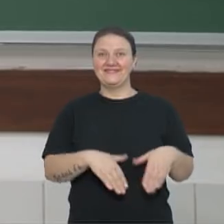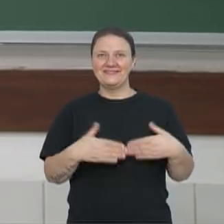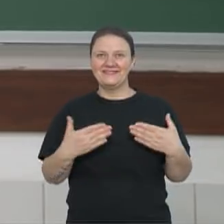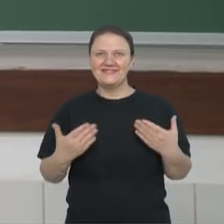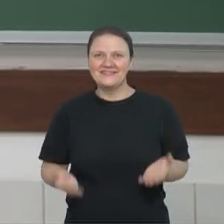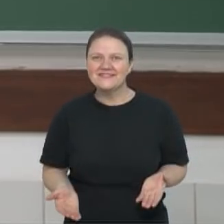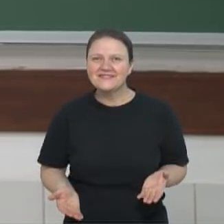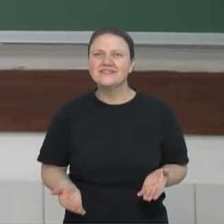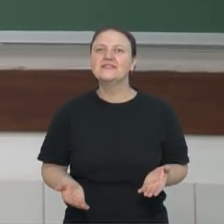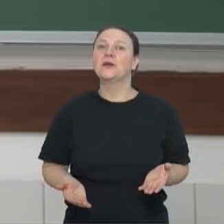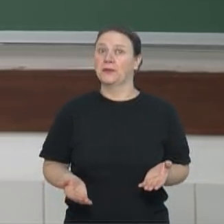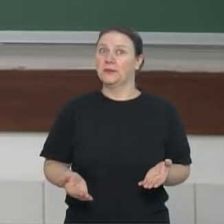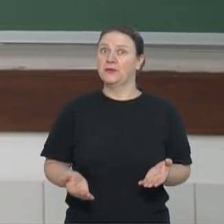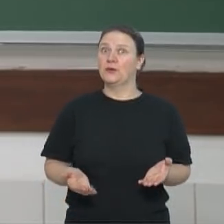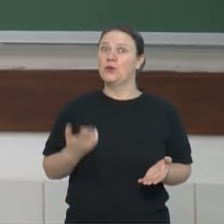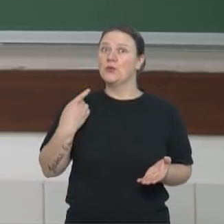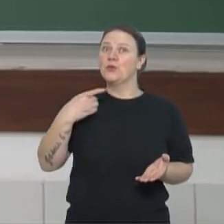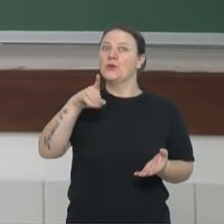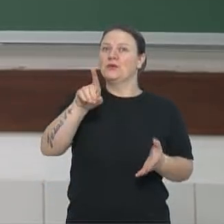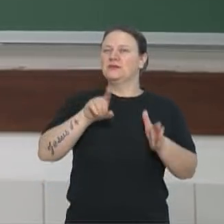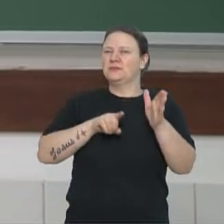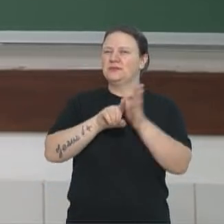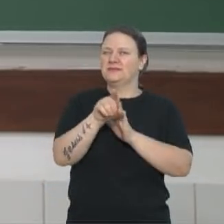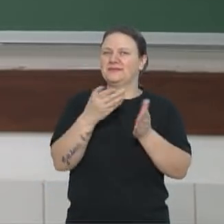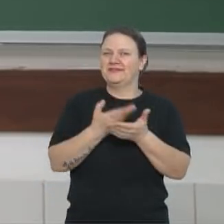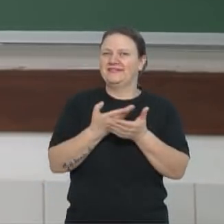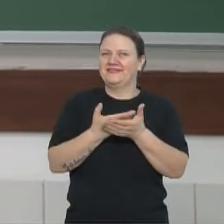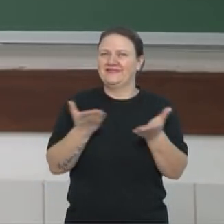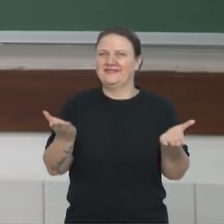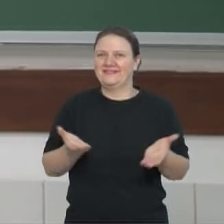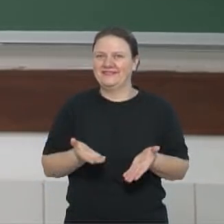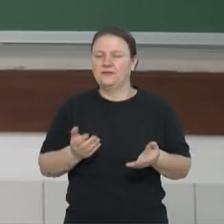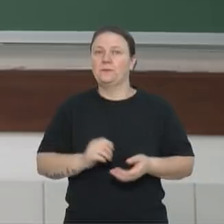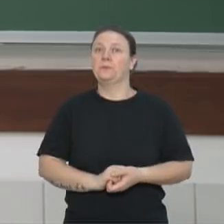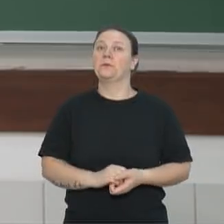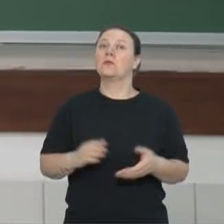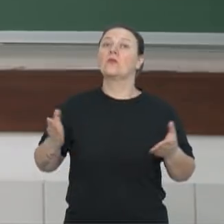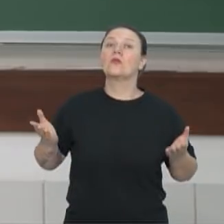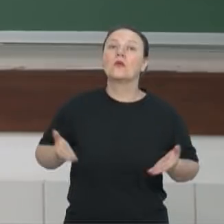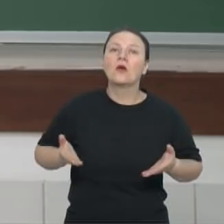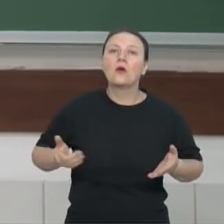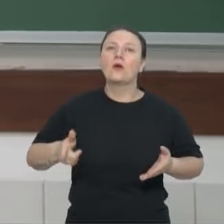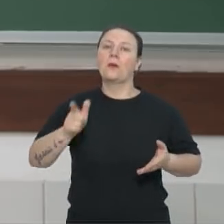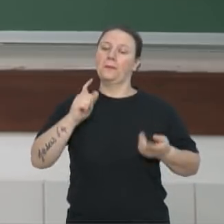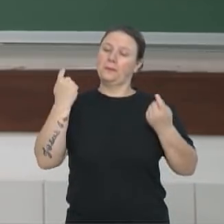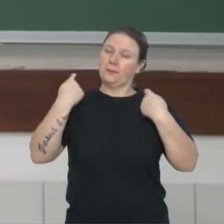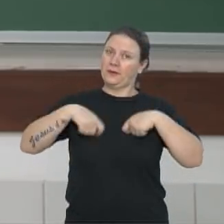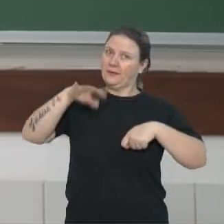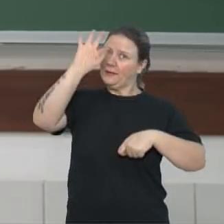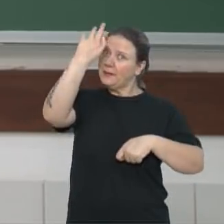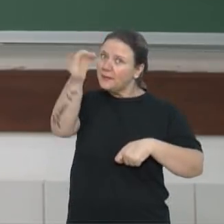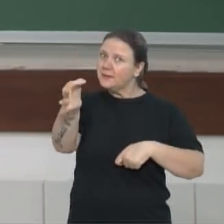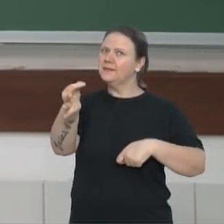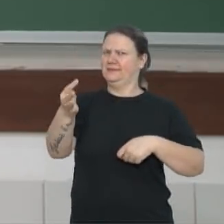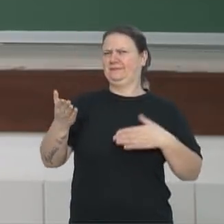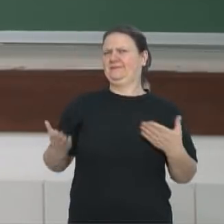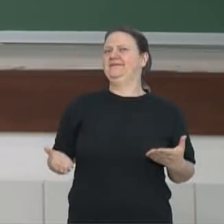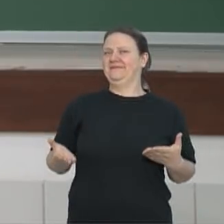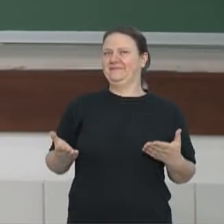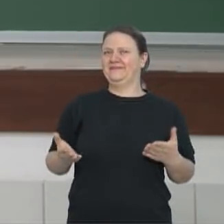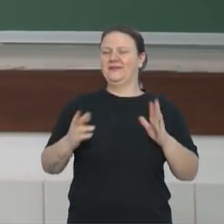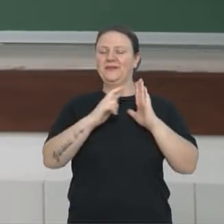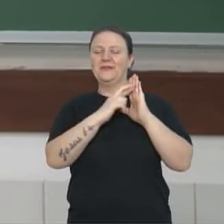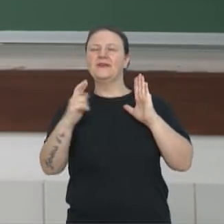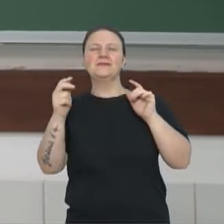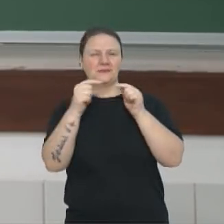E aí, pessoal, foi o último teste da aula de hoje. Agora tem que acertar, beleza? Vamos ver qual é a